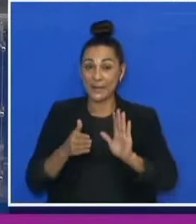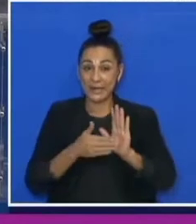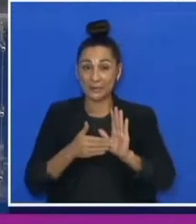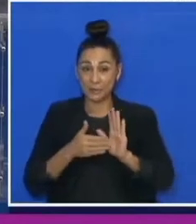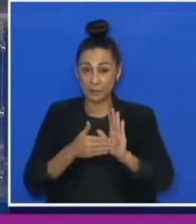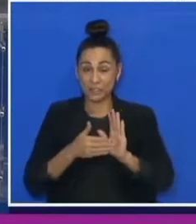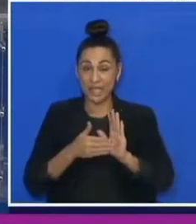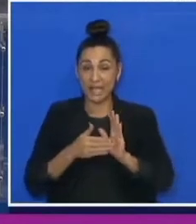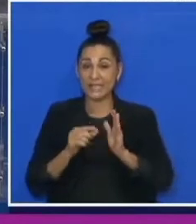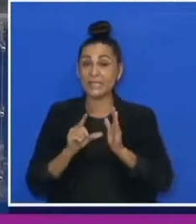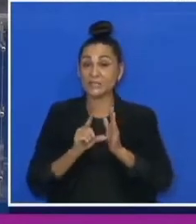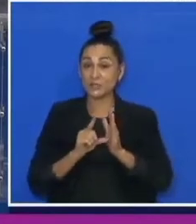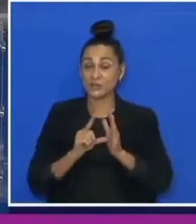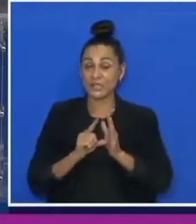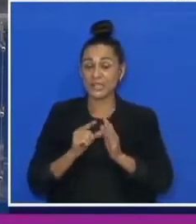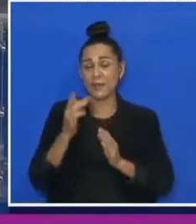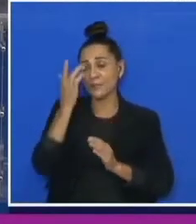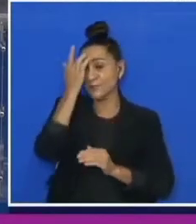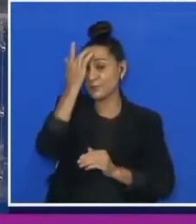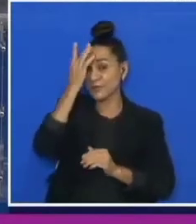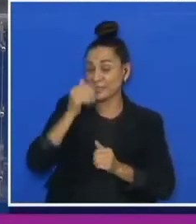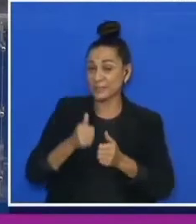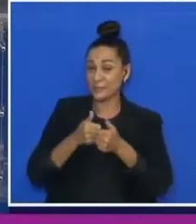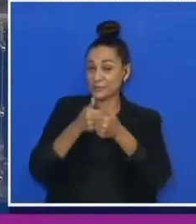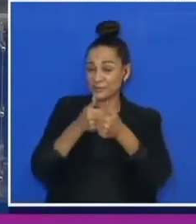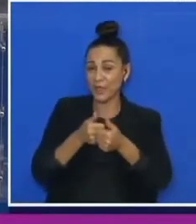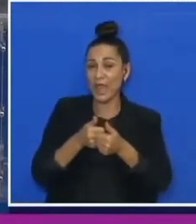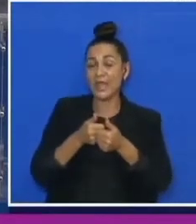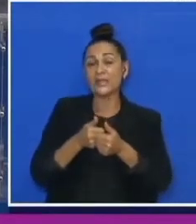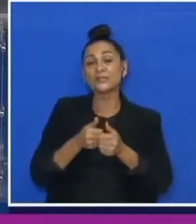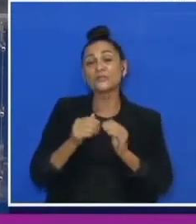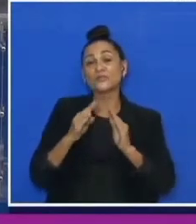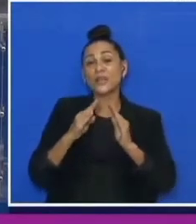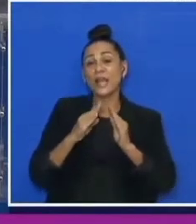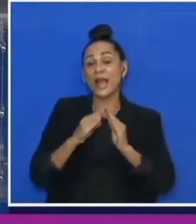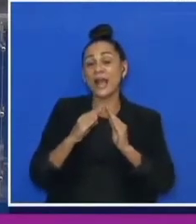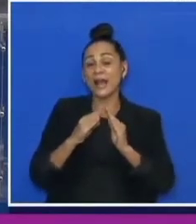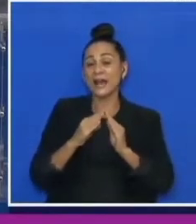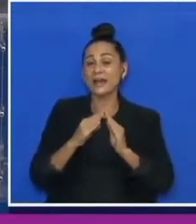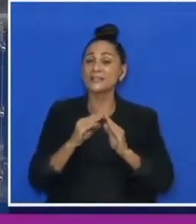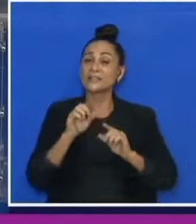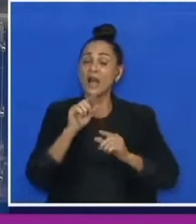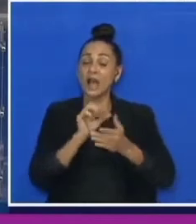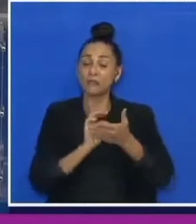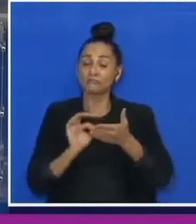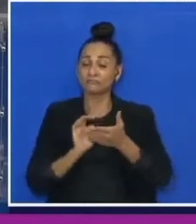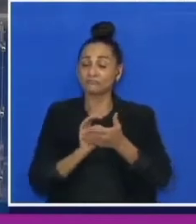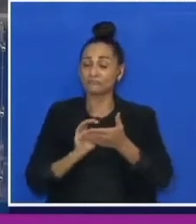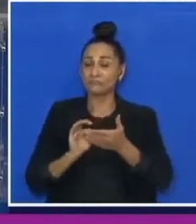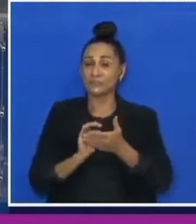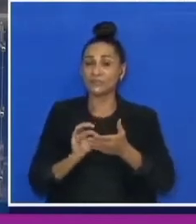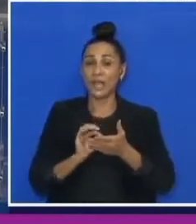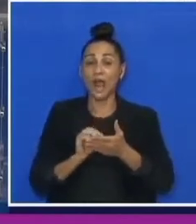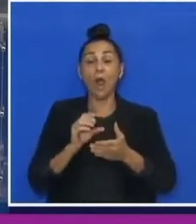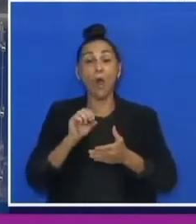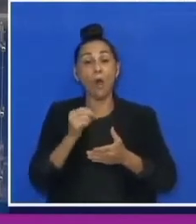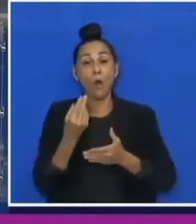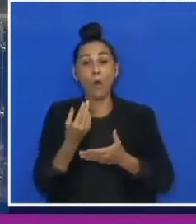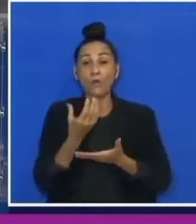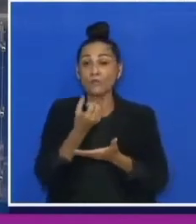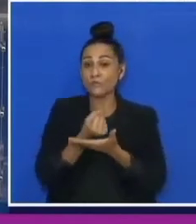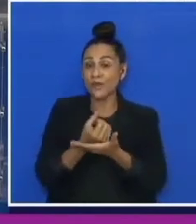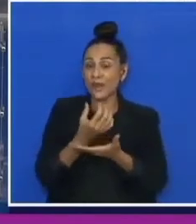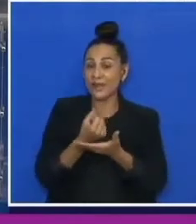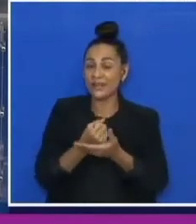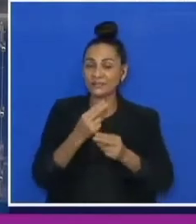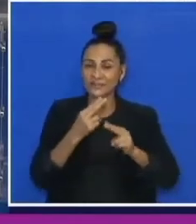nas loterias é muito fácil, você pode ir até uma lotérica ou apostar via os canais eletrônicos das loterias Caixa. Vem chegando